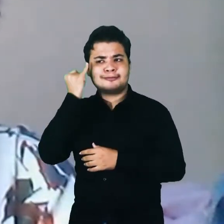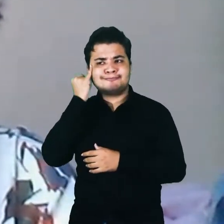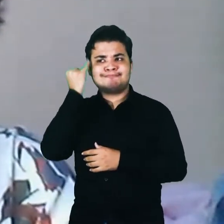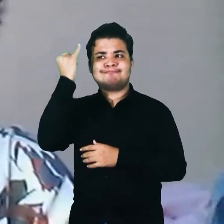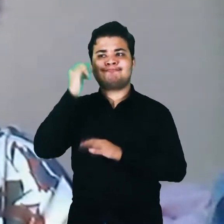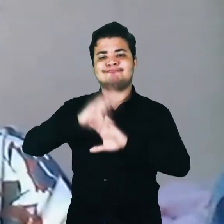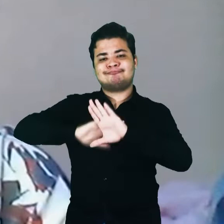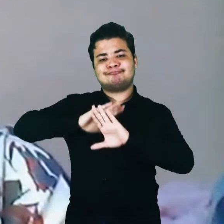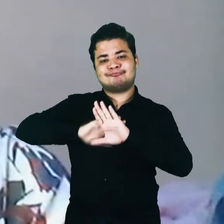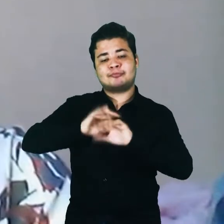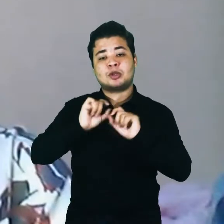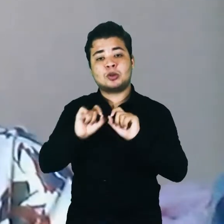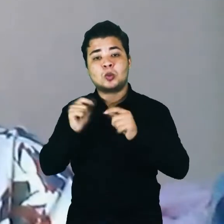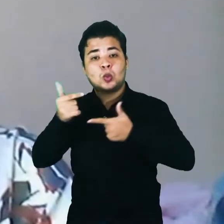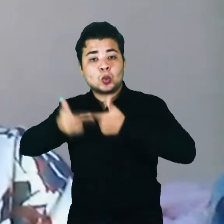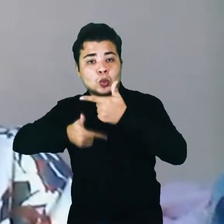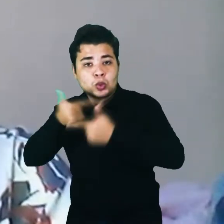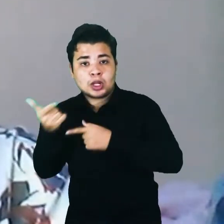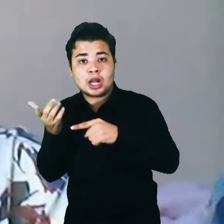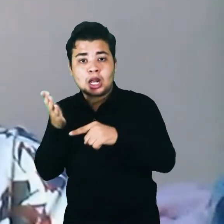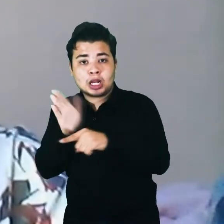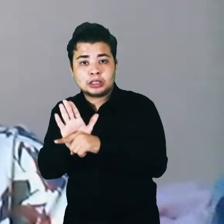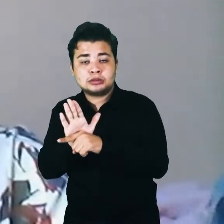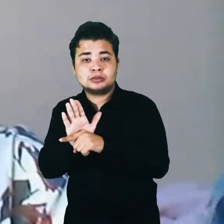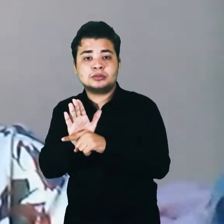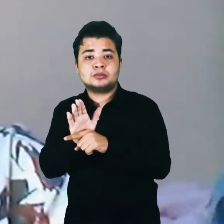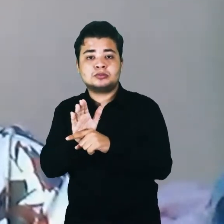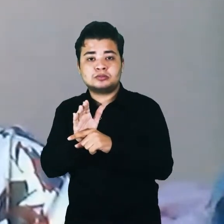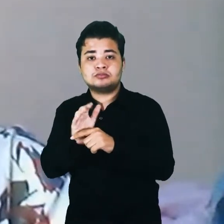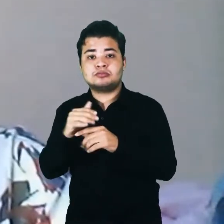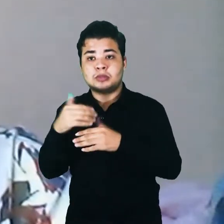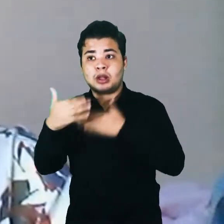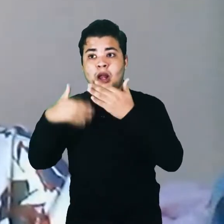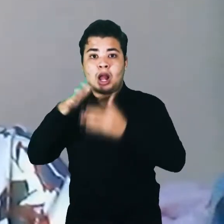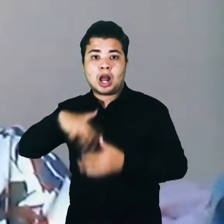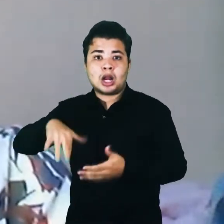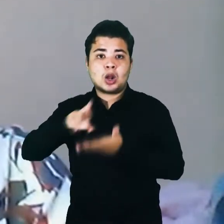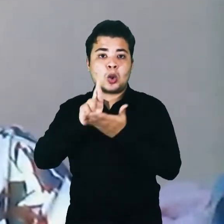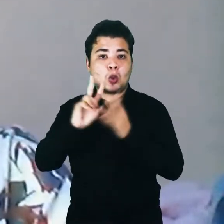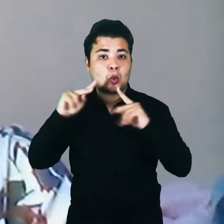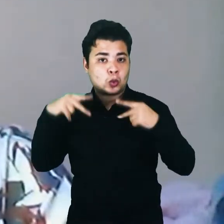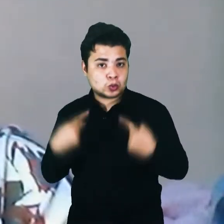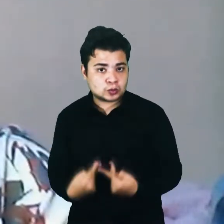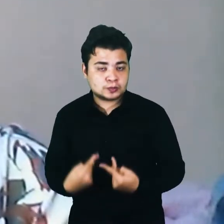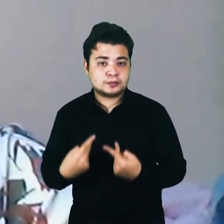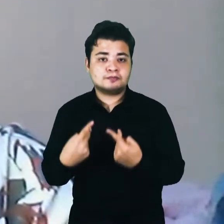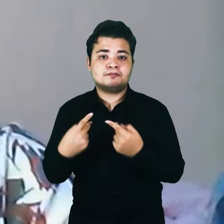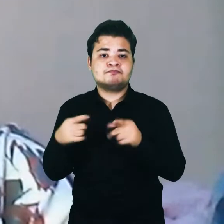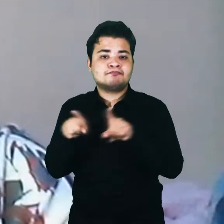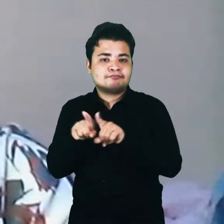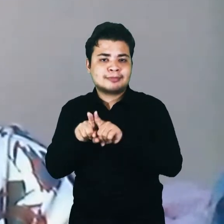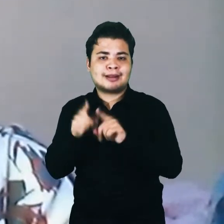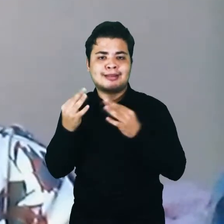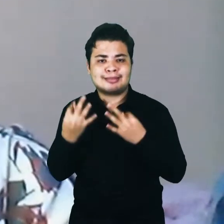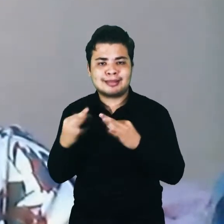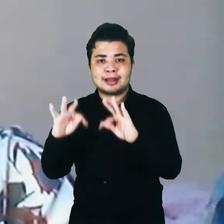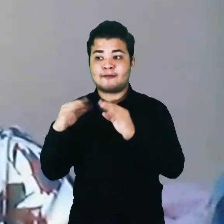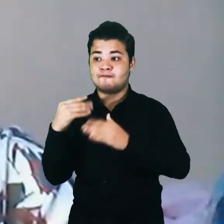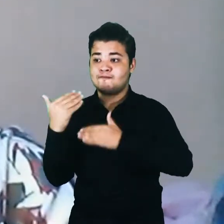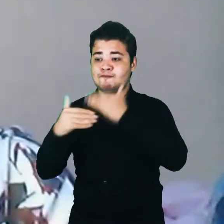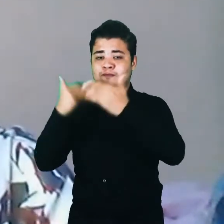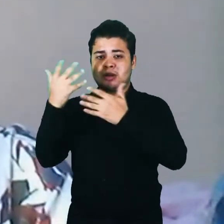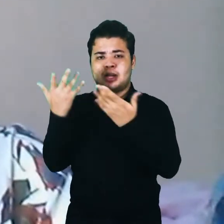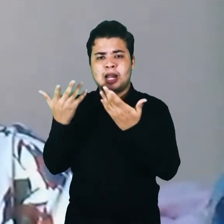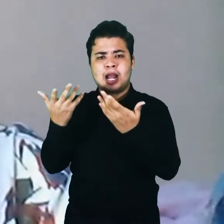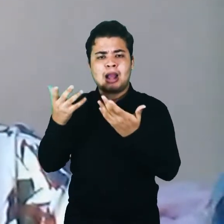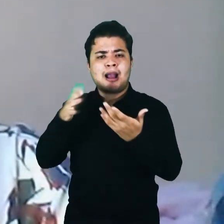trabalhar com capacitação de recursos humanos, né, com avançar na tecnologia em diferentes áreas do